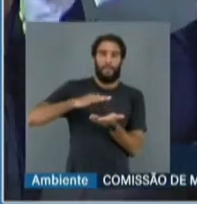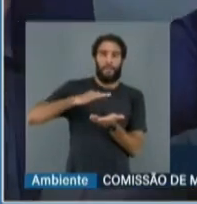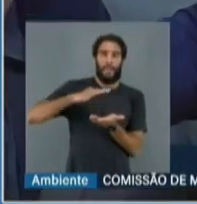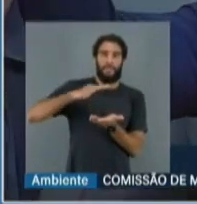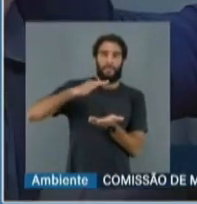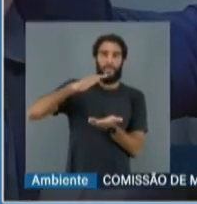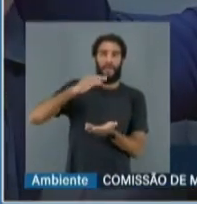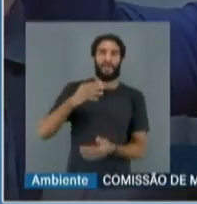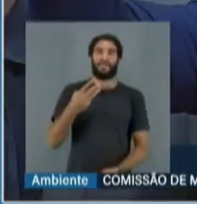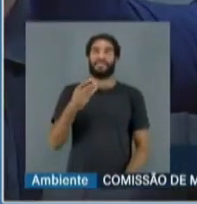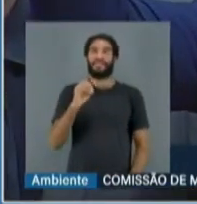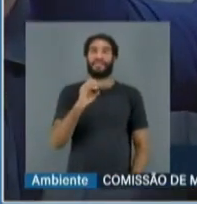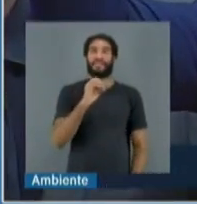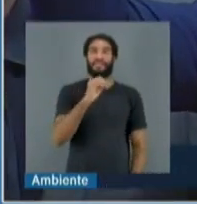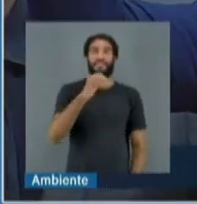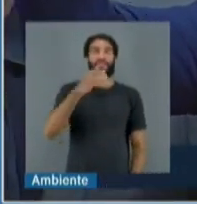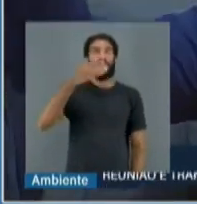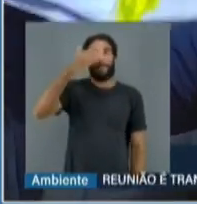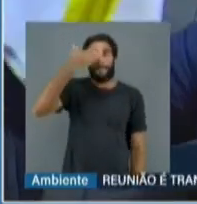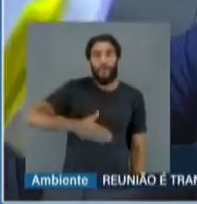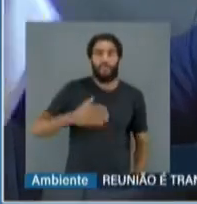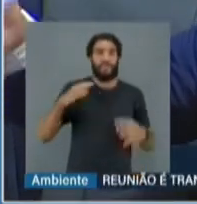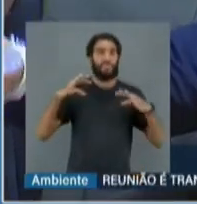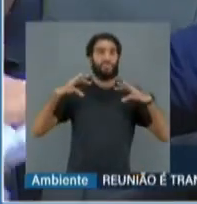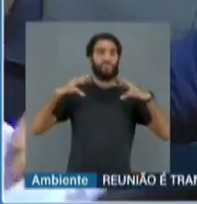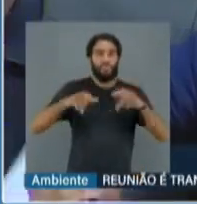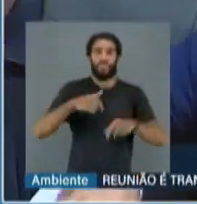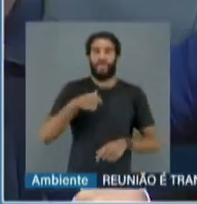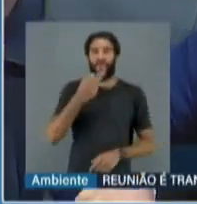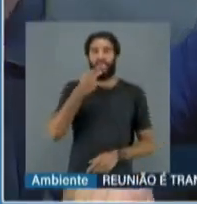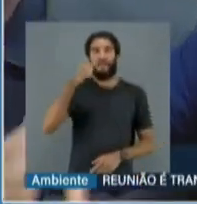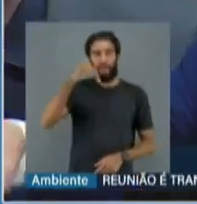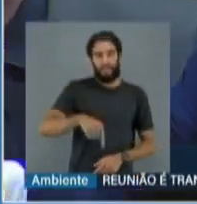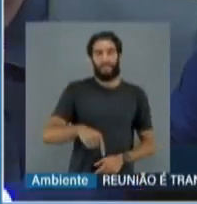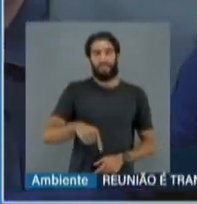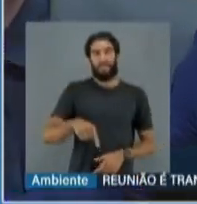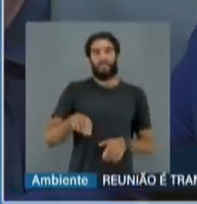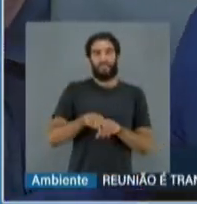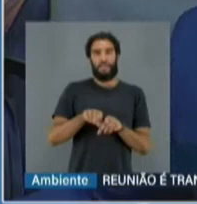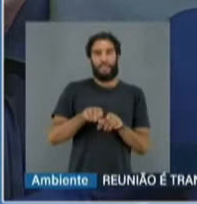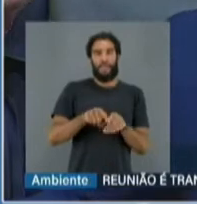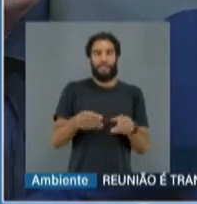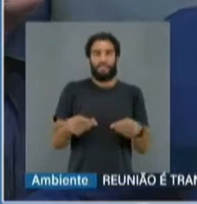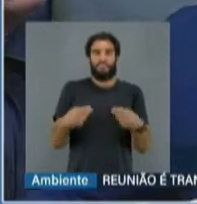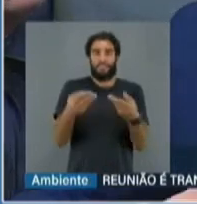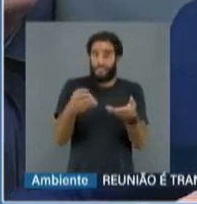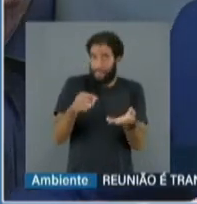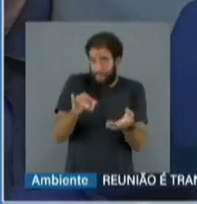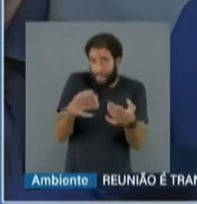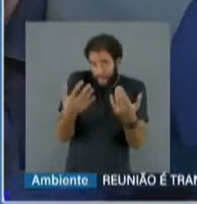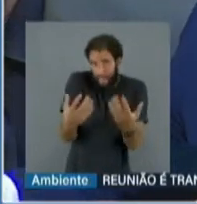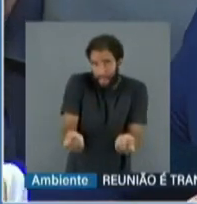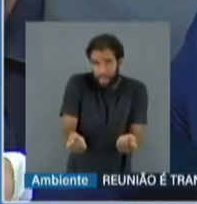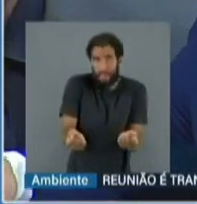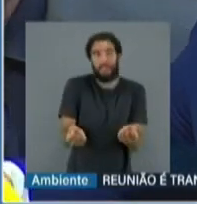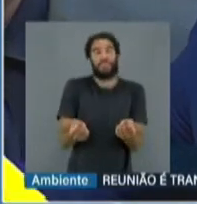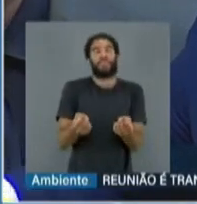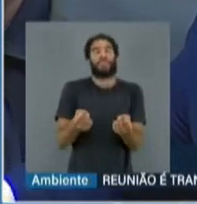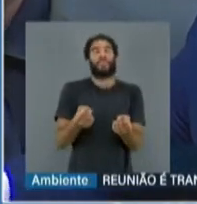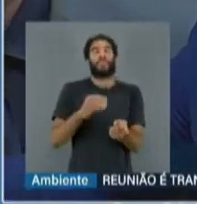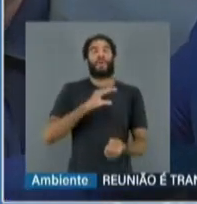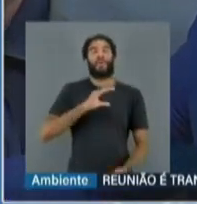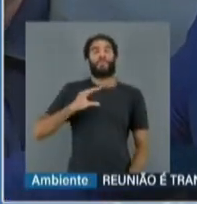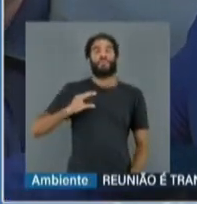32 parlamentares inscritos para fazer questionamentos. De acordo com um deputado que eu acabei de falar, que estava chegando, ele disse que agora que o depoimento